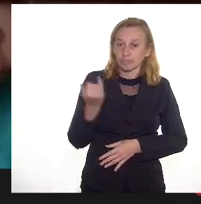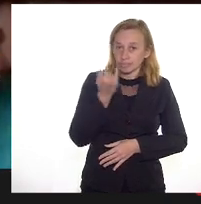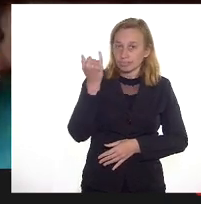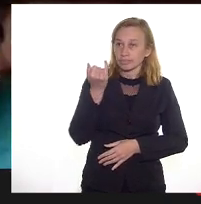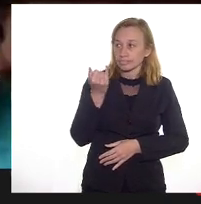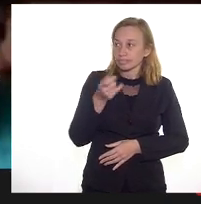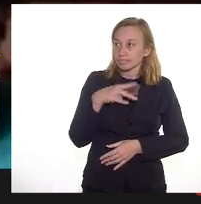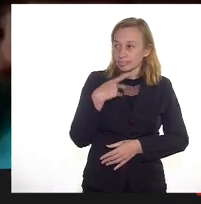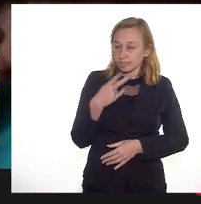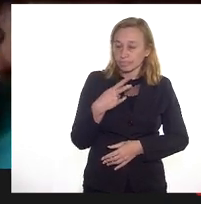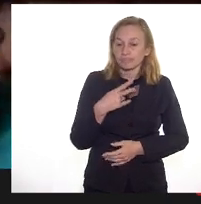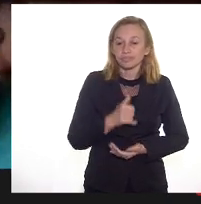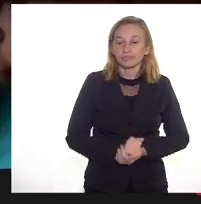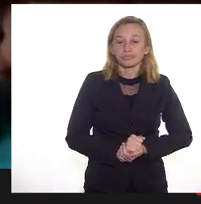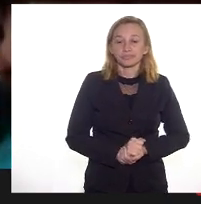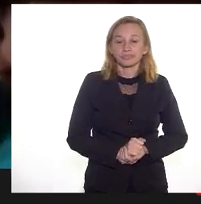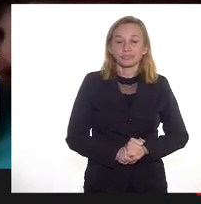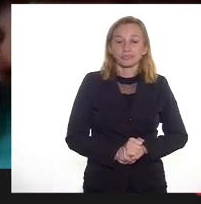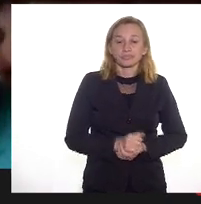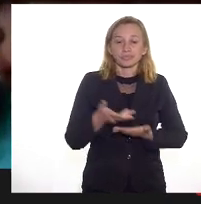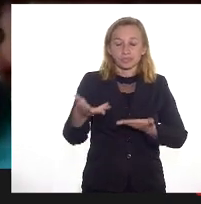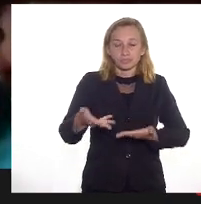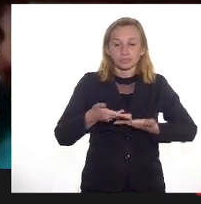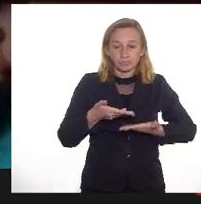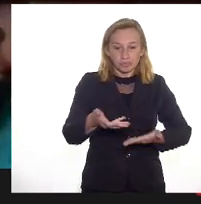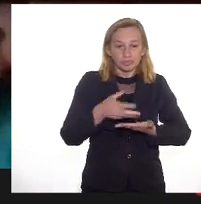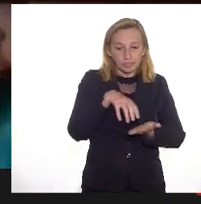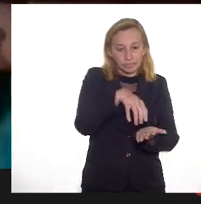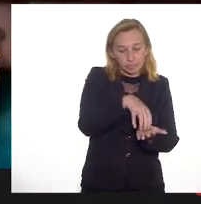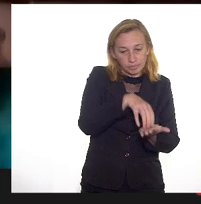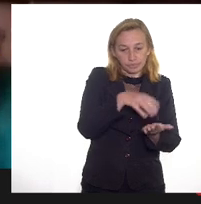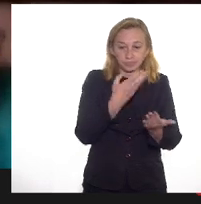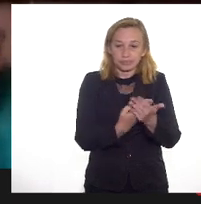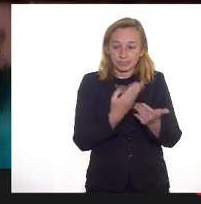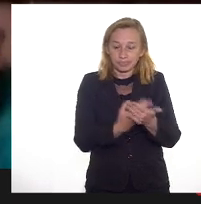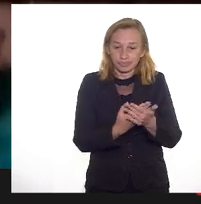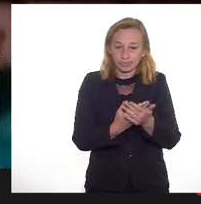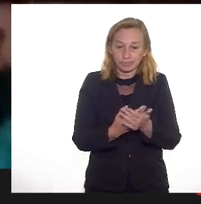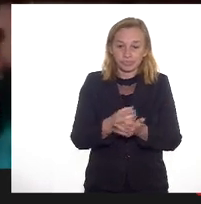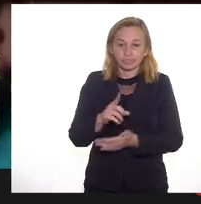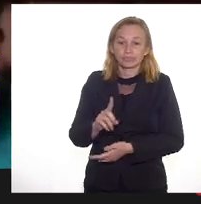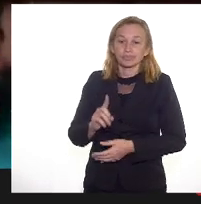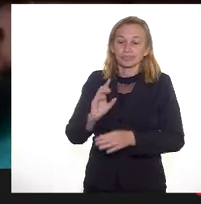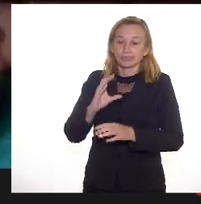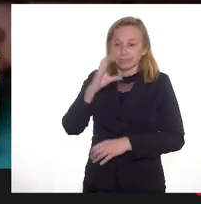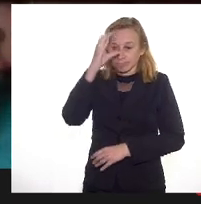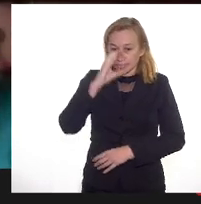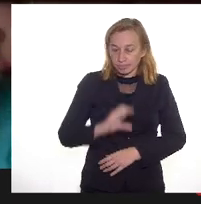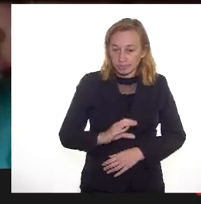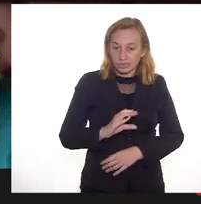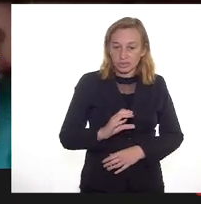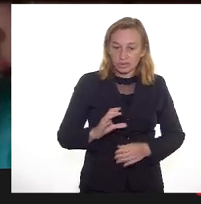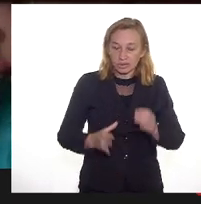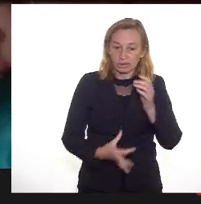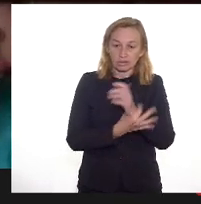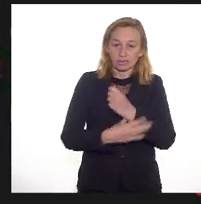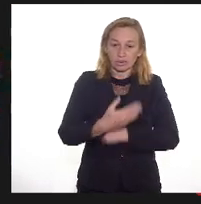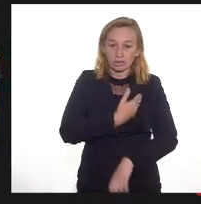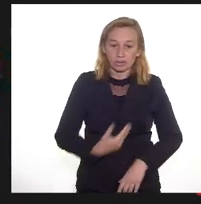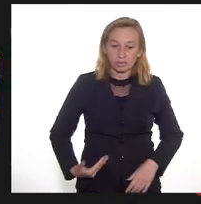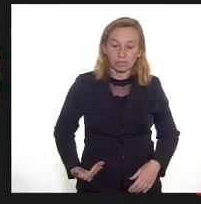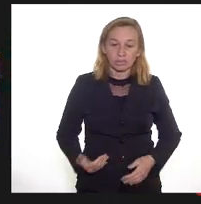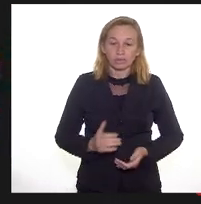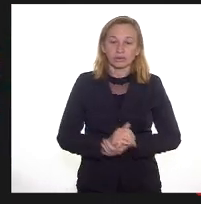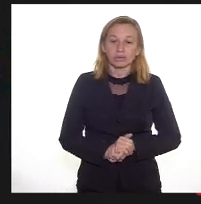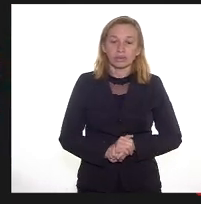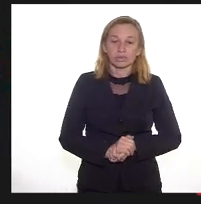importante, né, por exemplo, convidarmos o Centro de Estudos de Cidadania e Segurança Pública da Universidade Cândido Mendes,